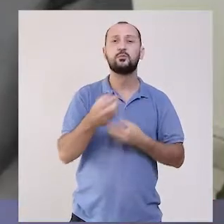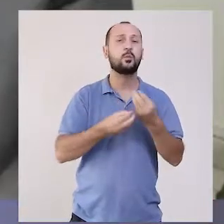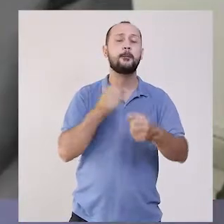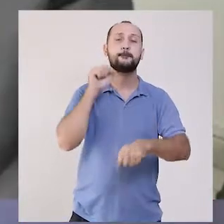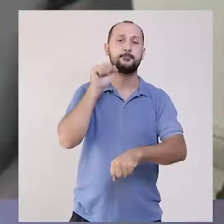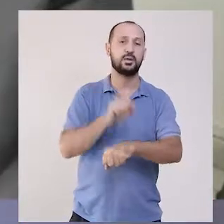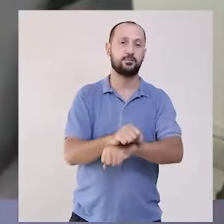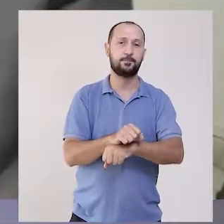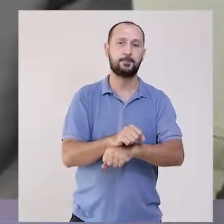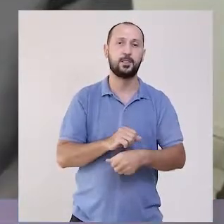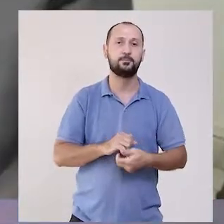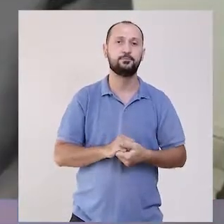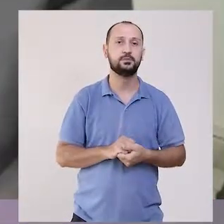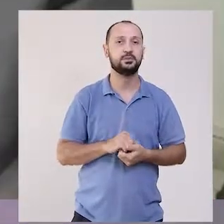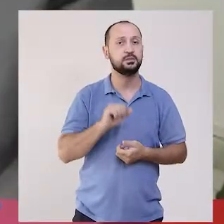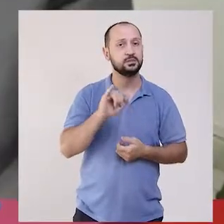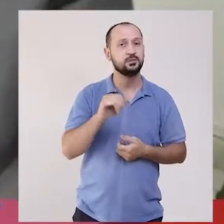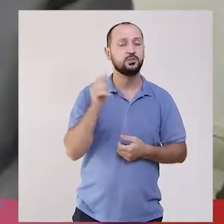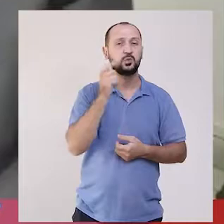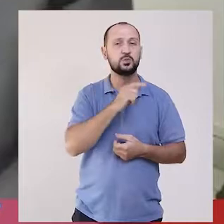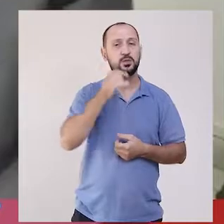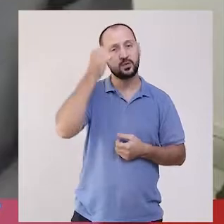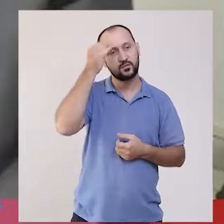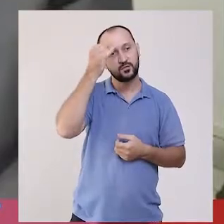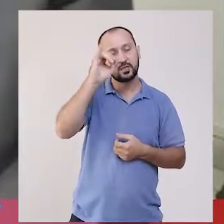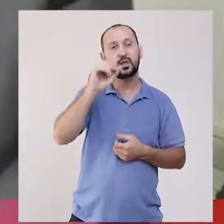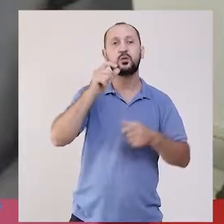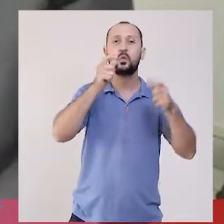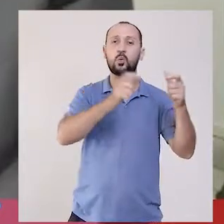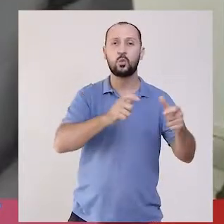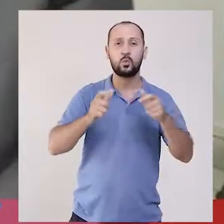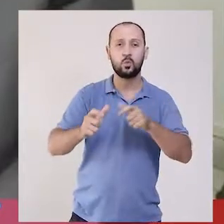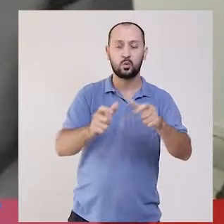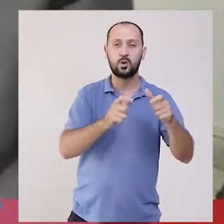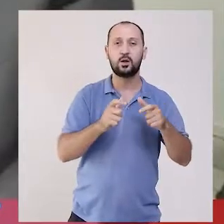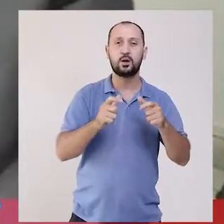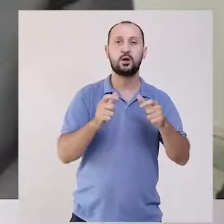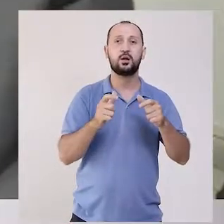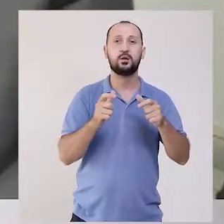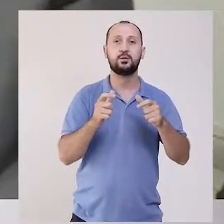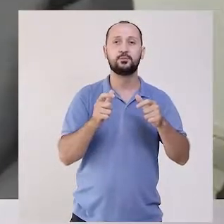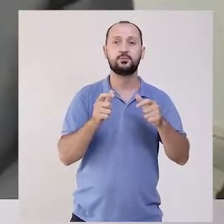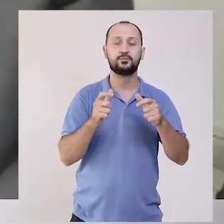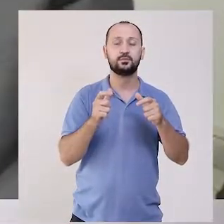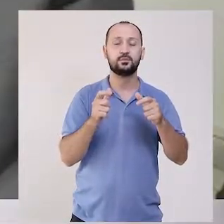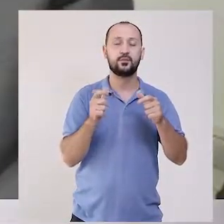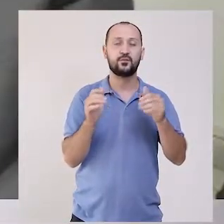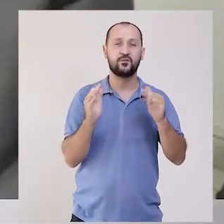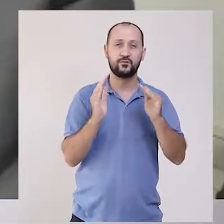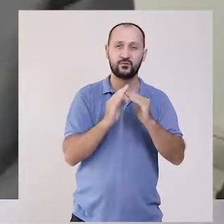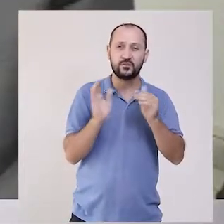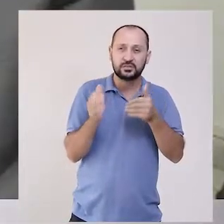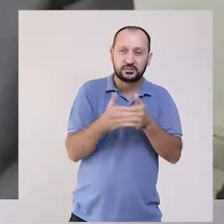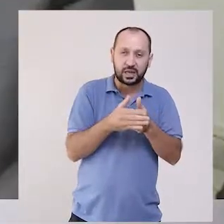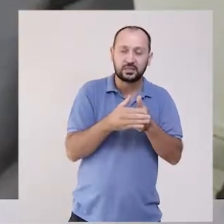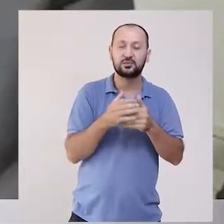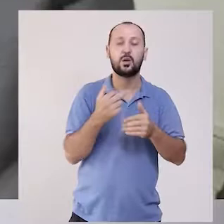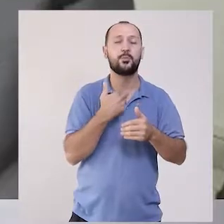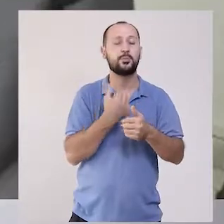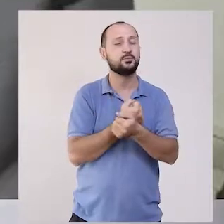não tiveram como parar, mas se a gente puder evitar ainda esses locais fechados, a gente sabe que as empresas